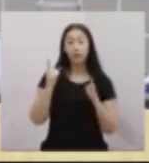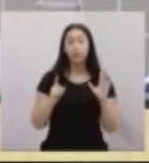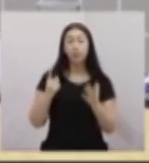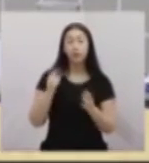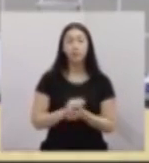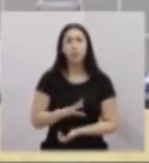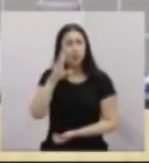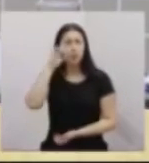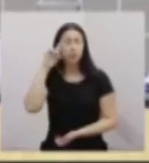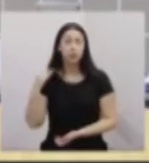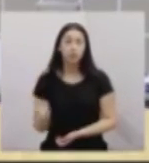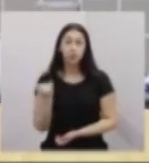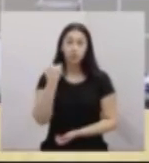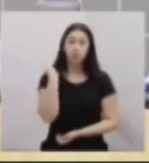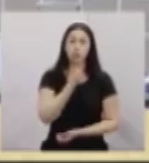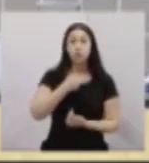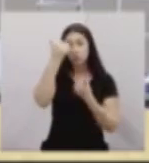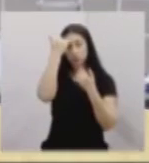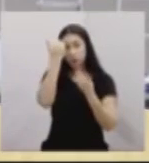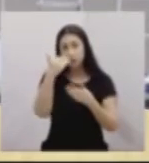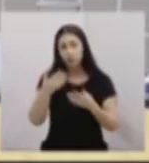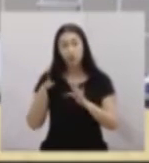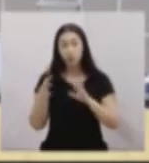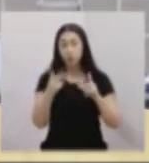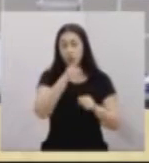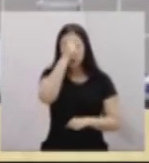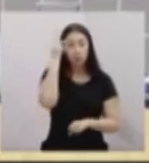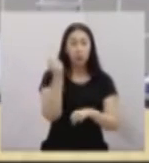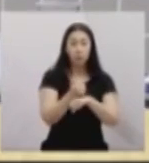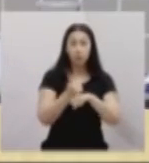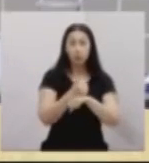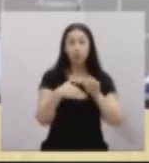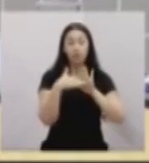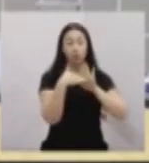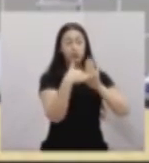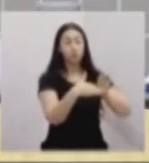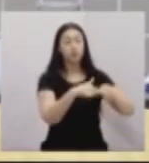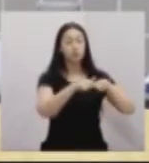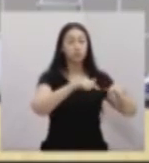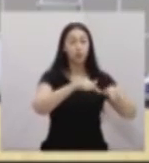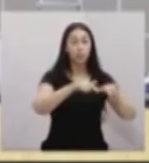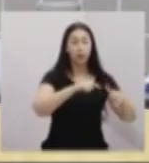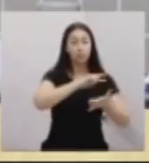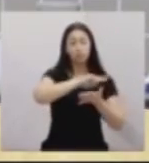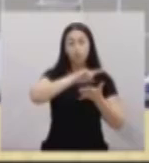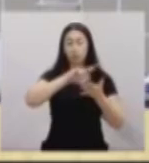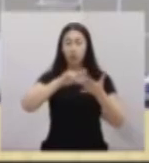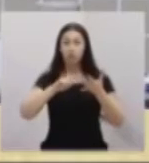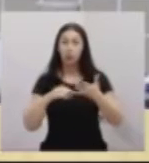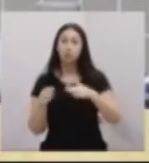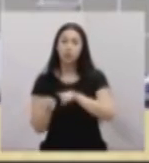dessa data, homenageamos aos profissionais responsáveis por prestar ajuda imediata em diversas funções em